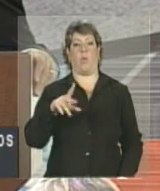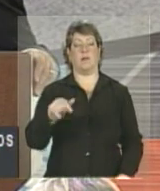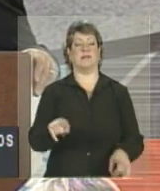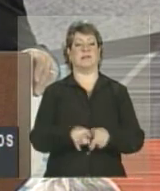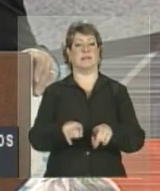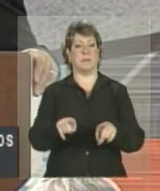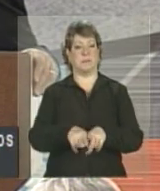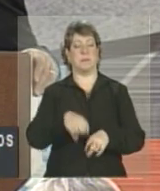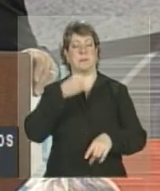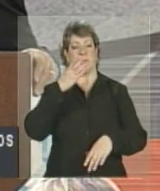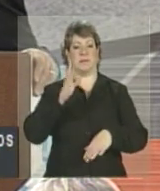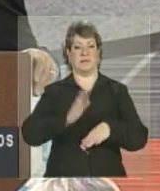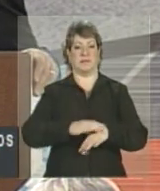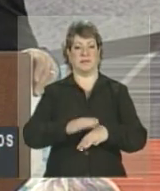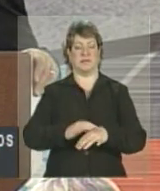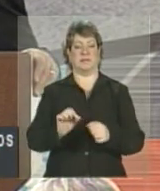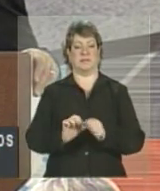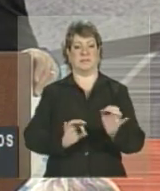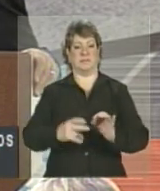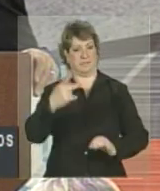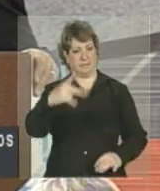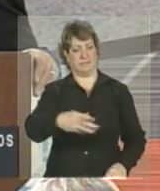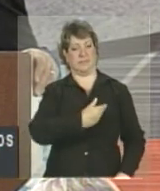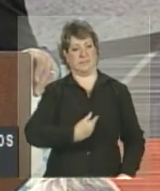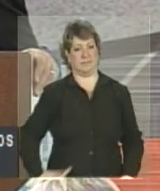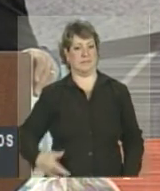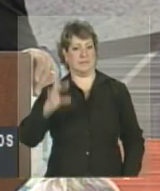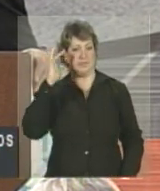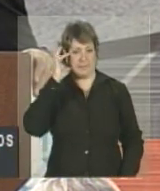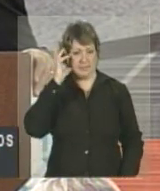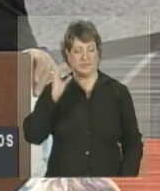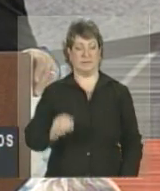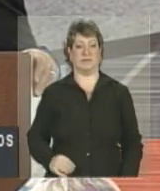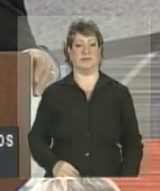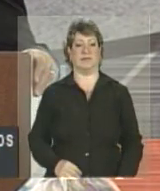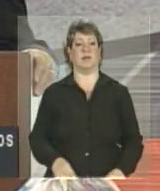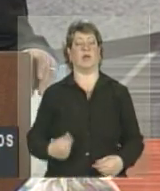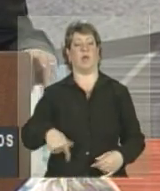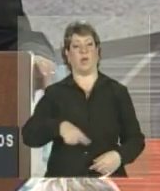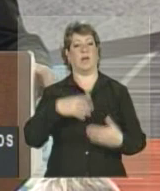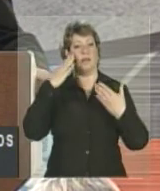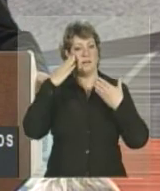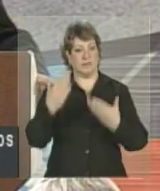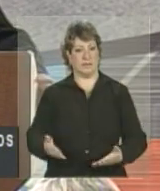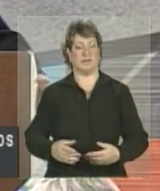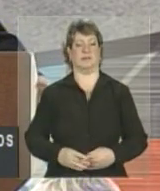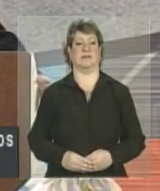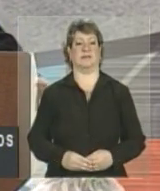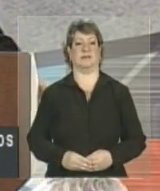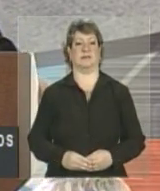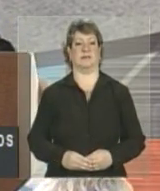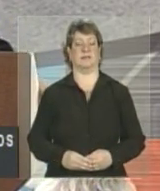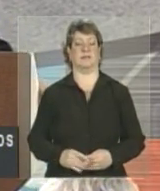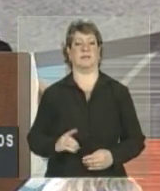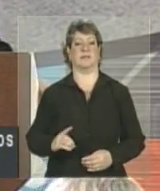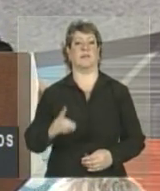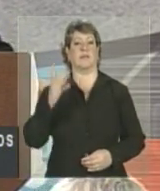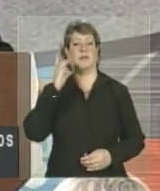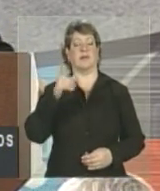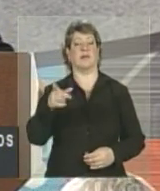bem empreendido no governo de Vossa Excelência. Então, os nossos agradecimentos. PAC